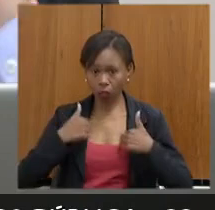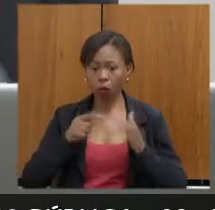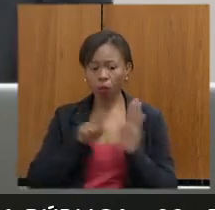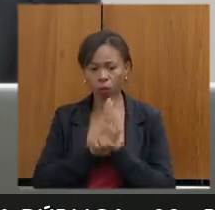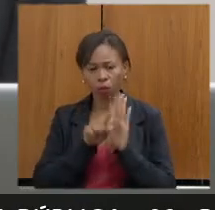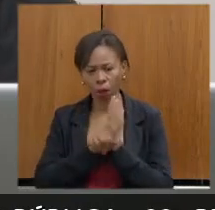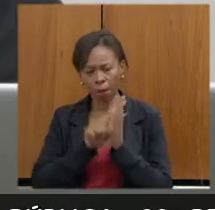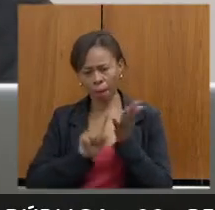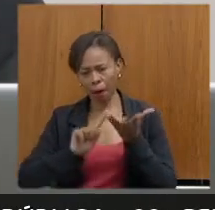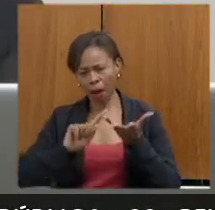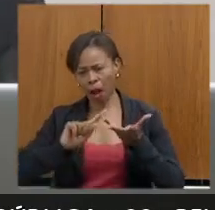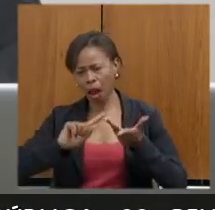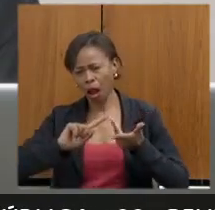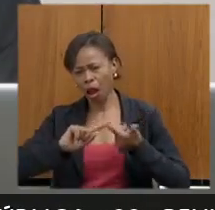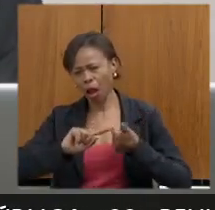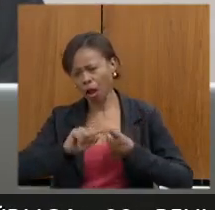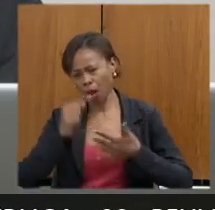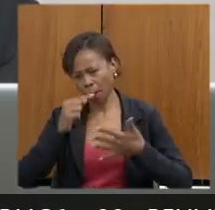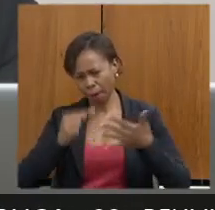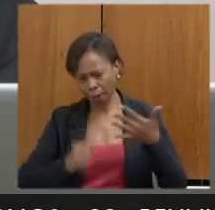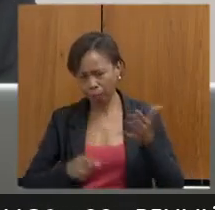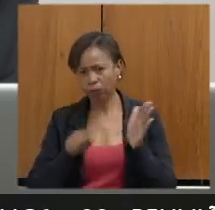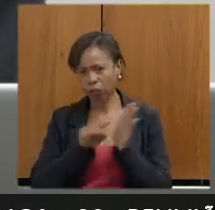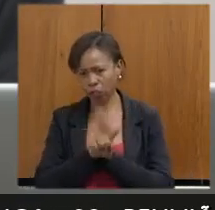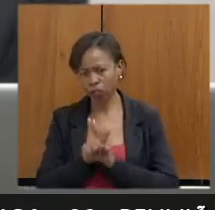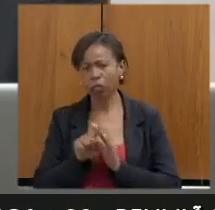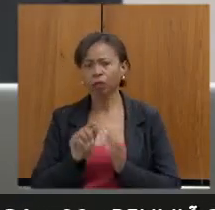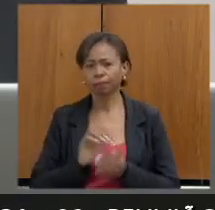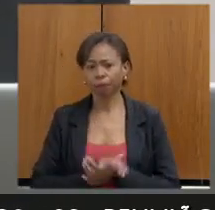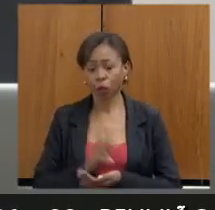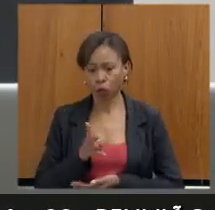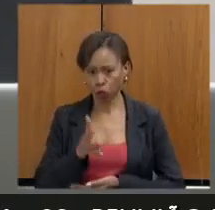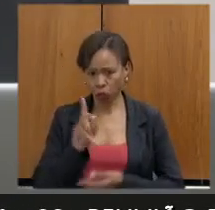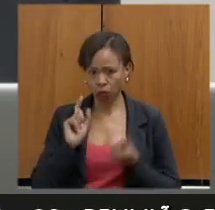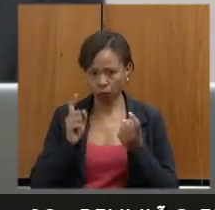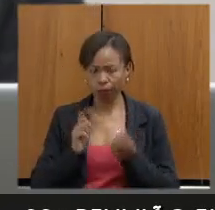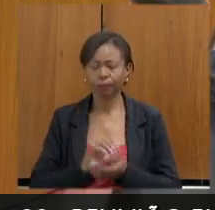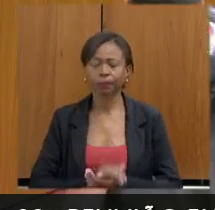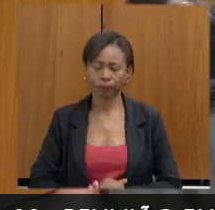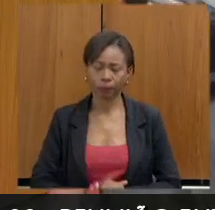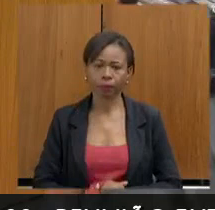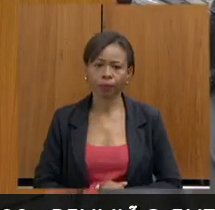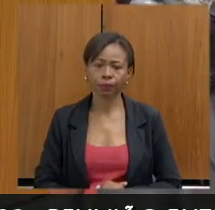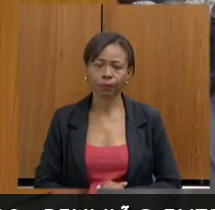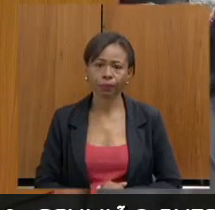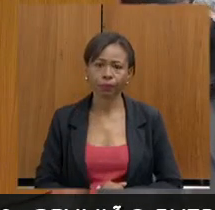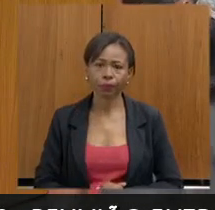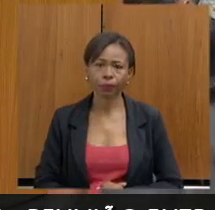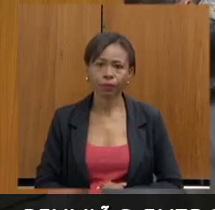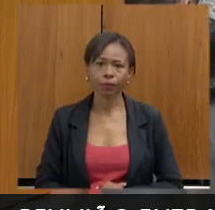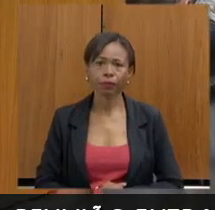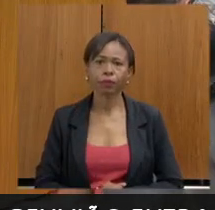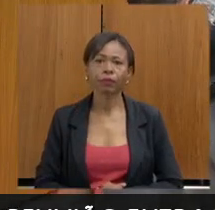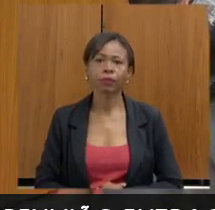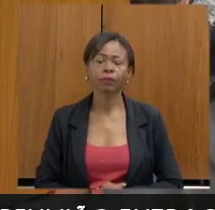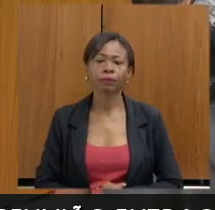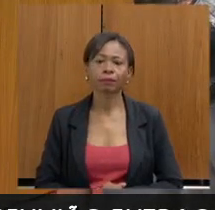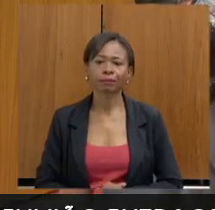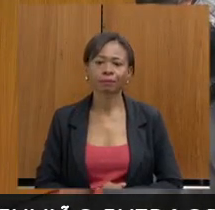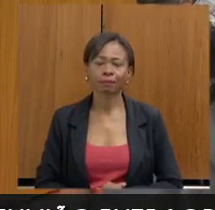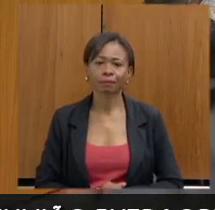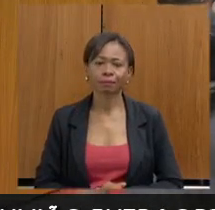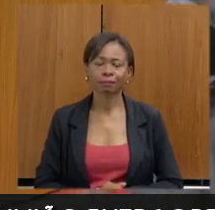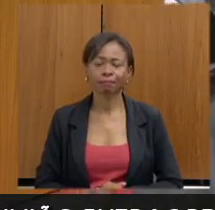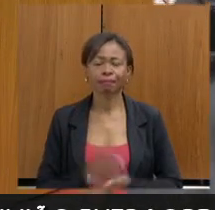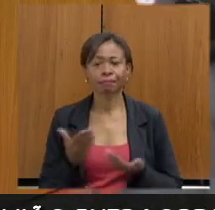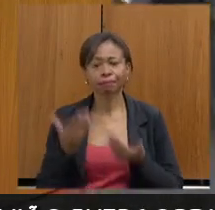para que a gente possa desembolar aqui os trabalhos da comissão show até a palavra o ponto